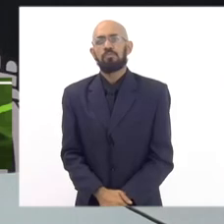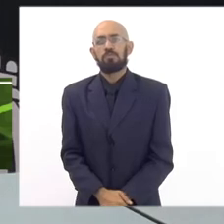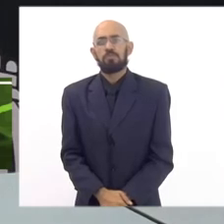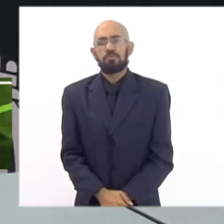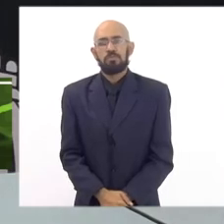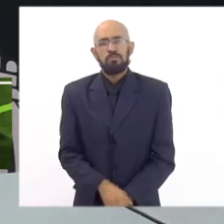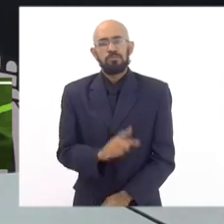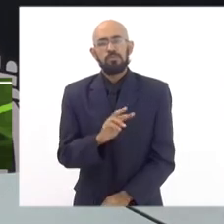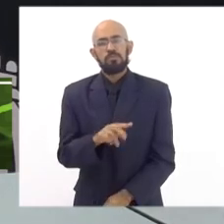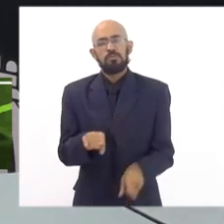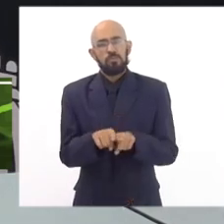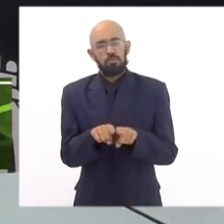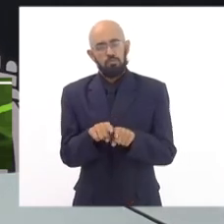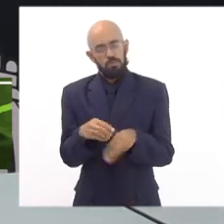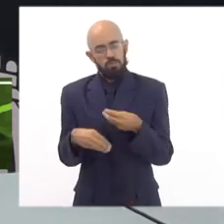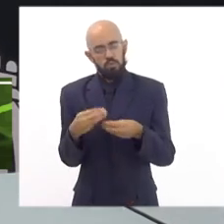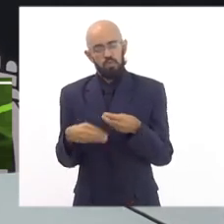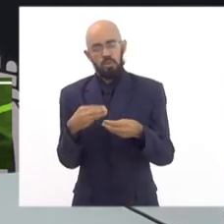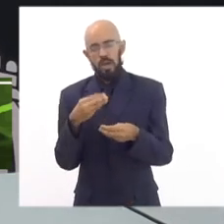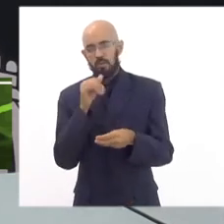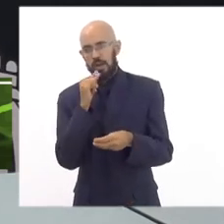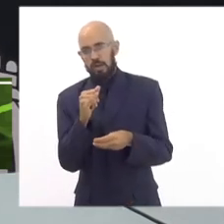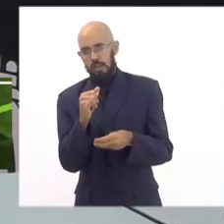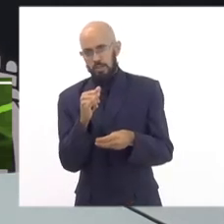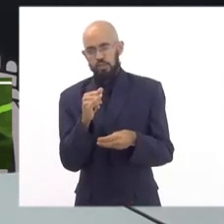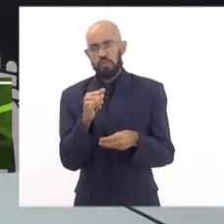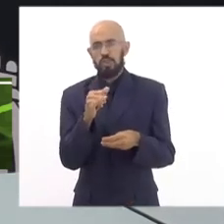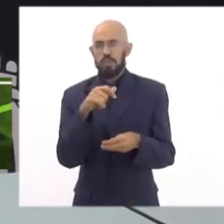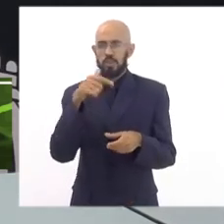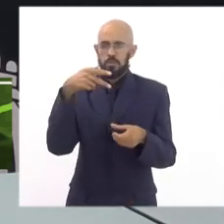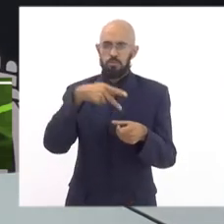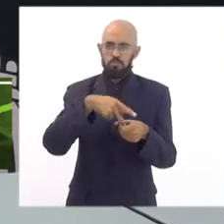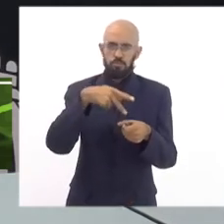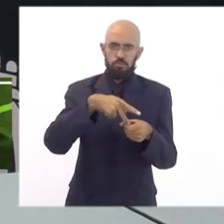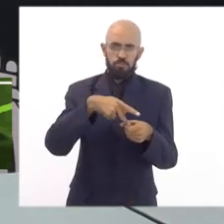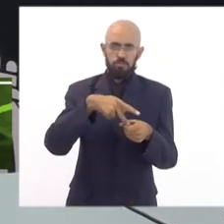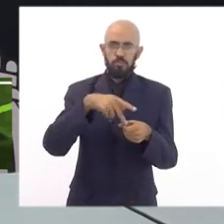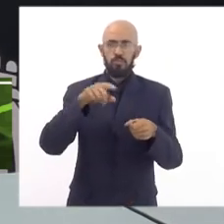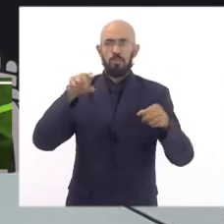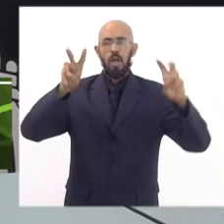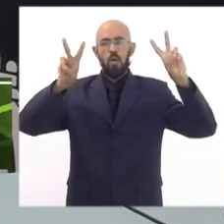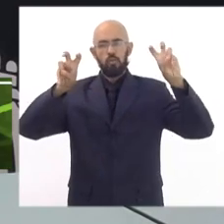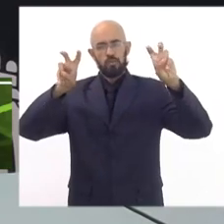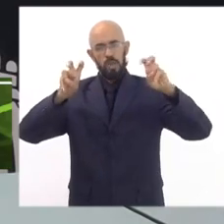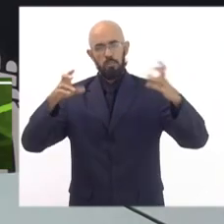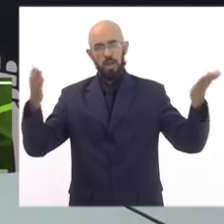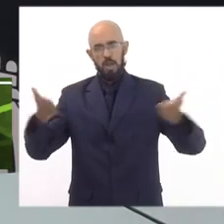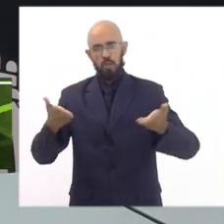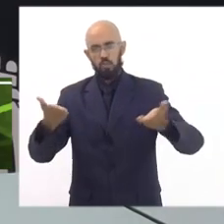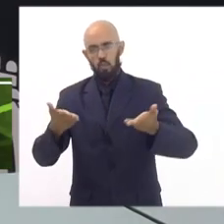híbridos. Esse é um tema do presente